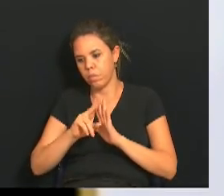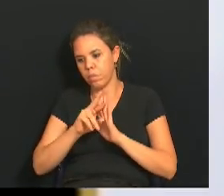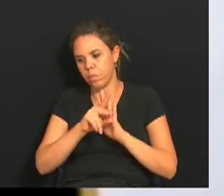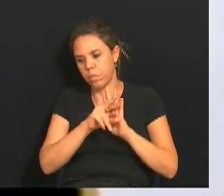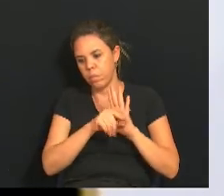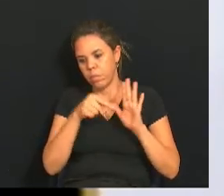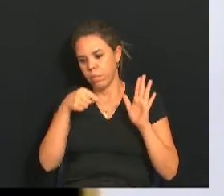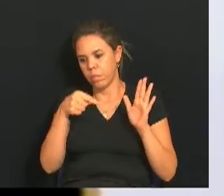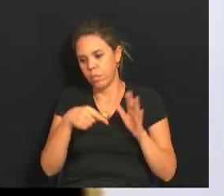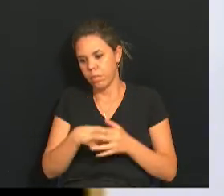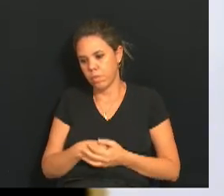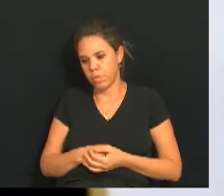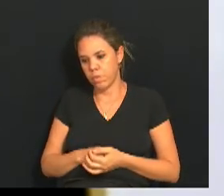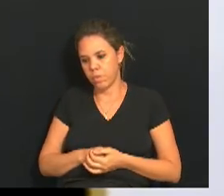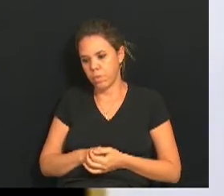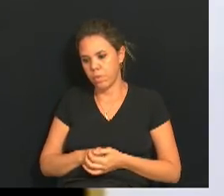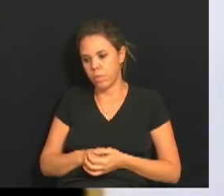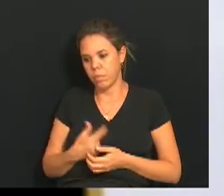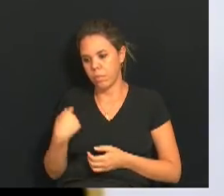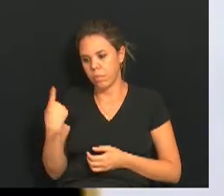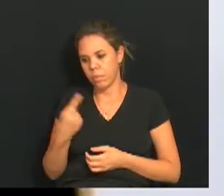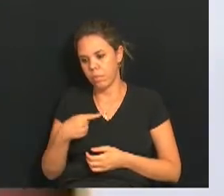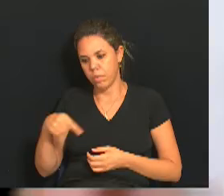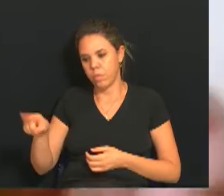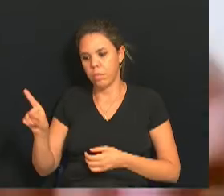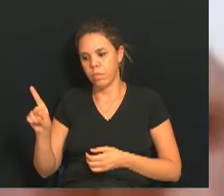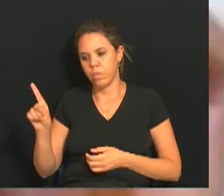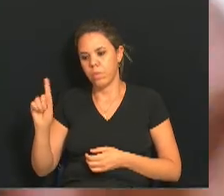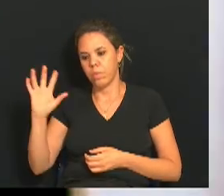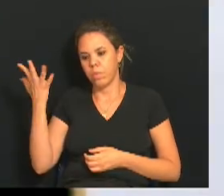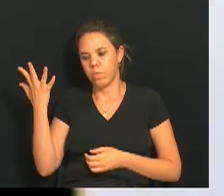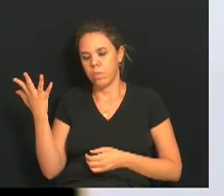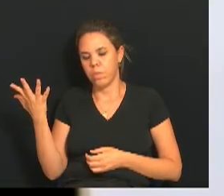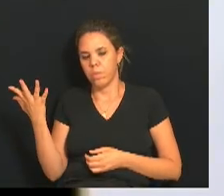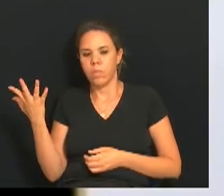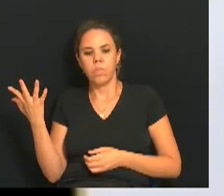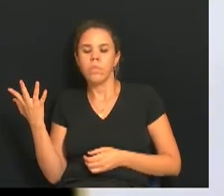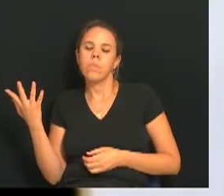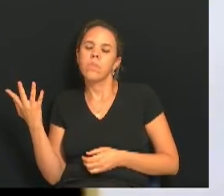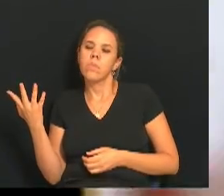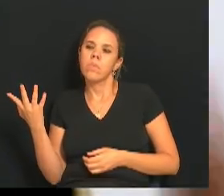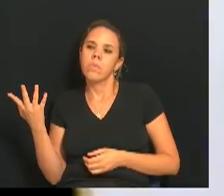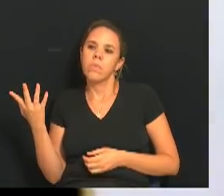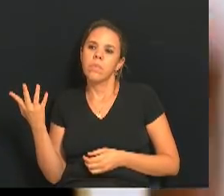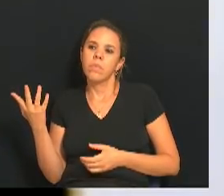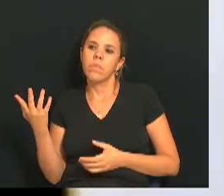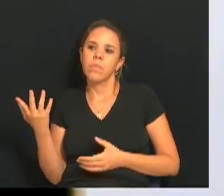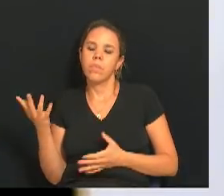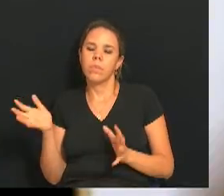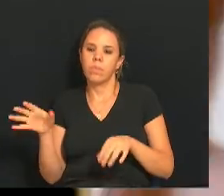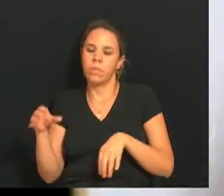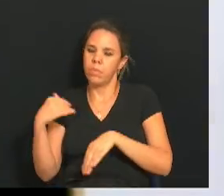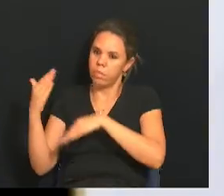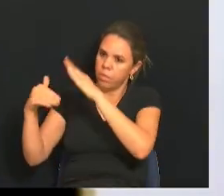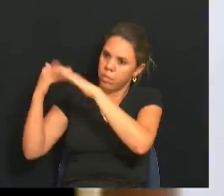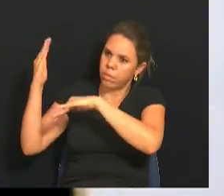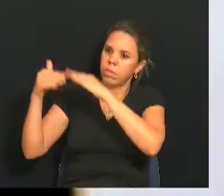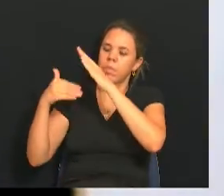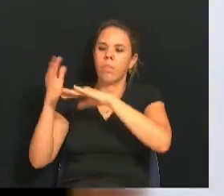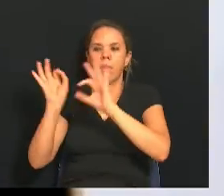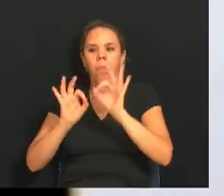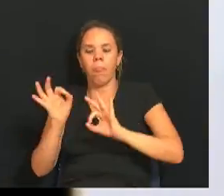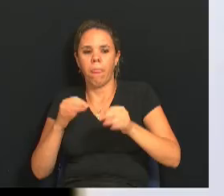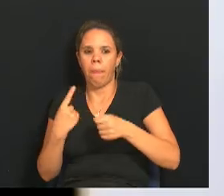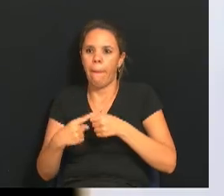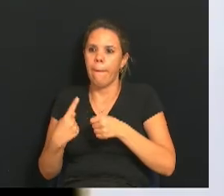aqui fomos sujeitos diretos da construção de um plano